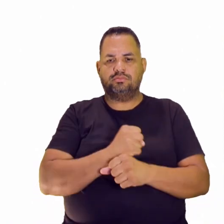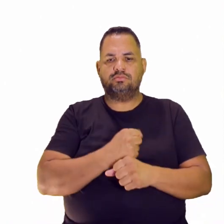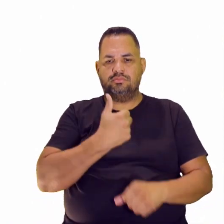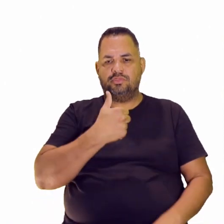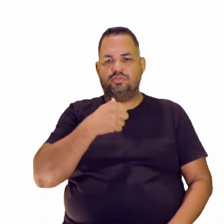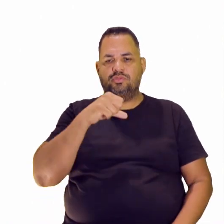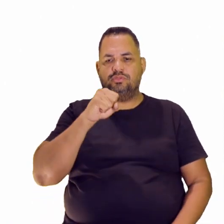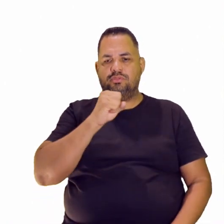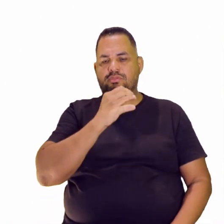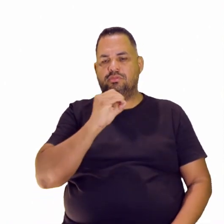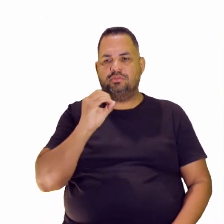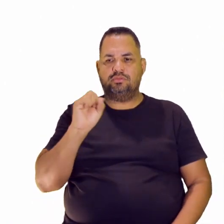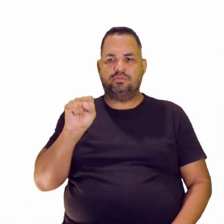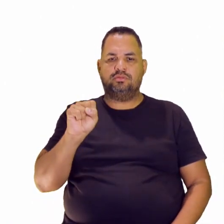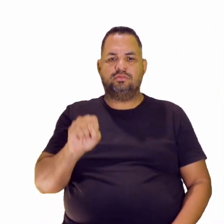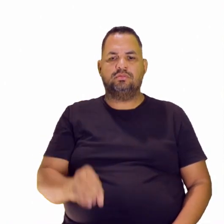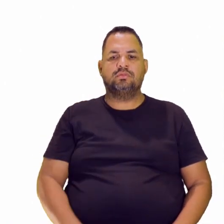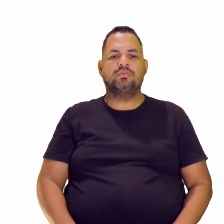1808.